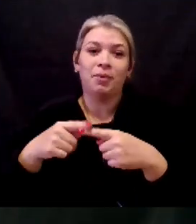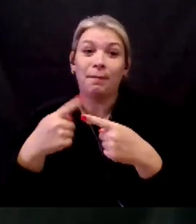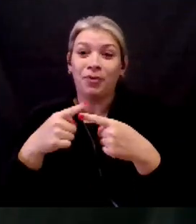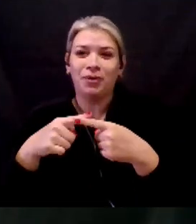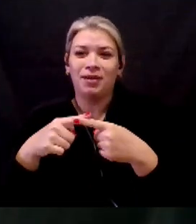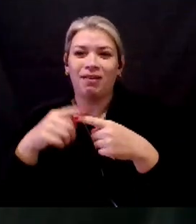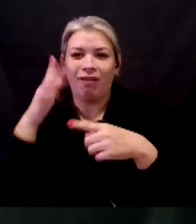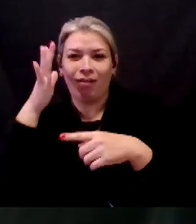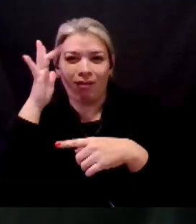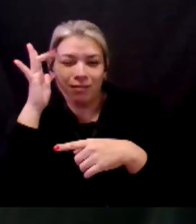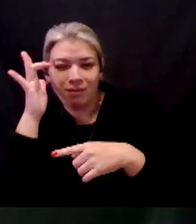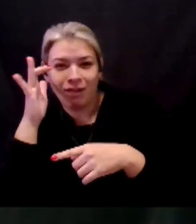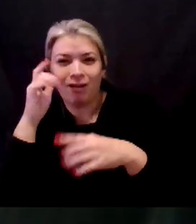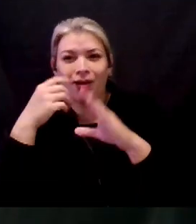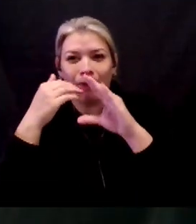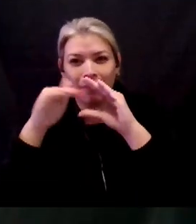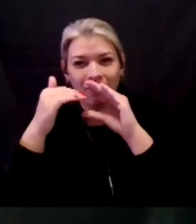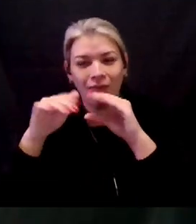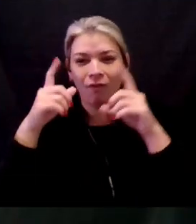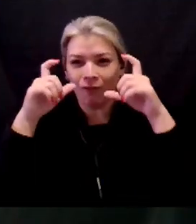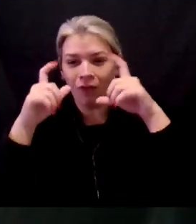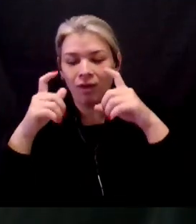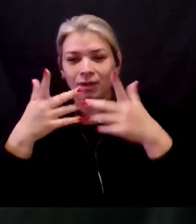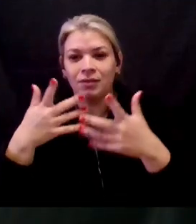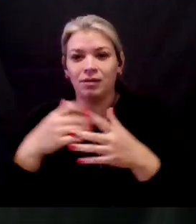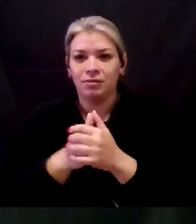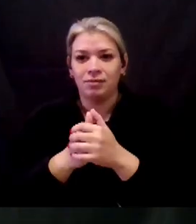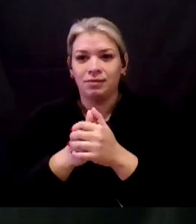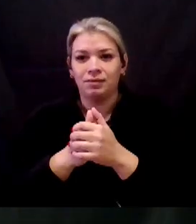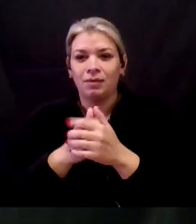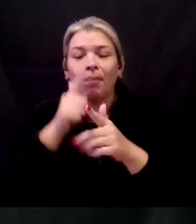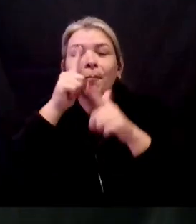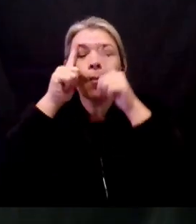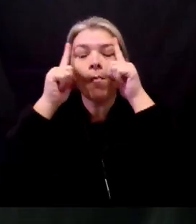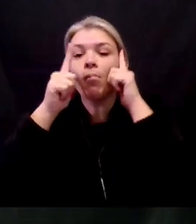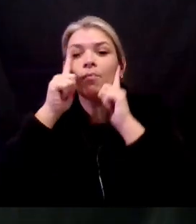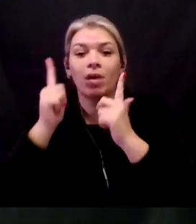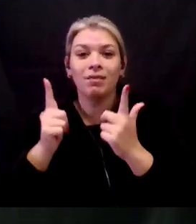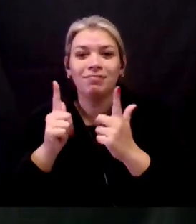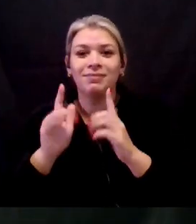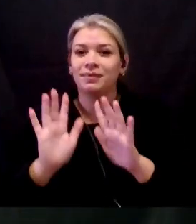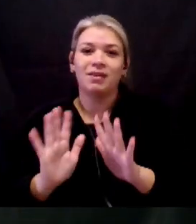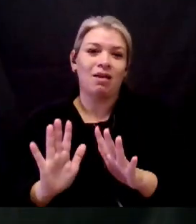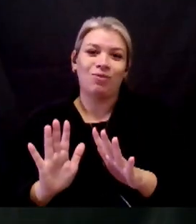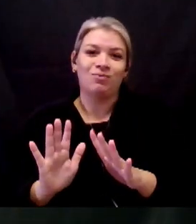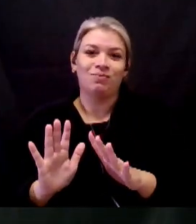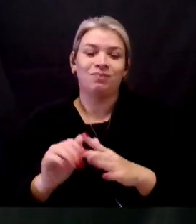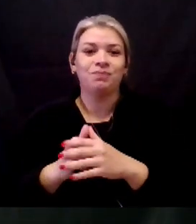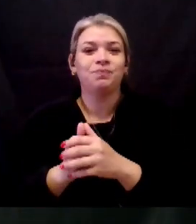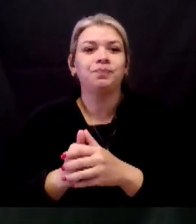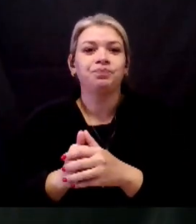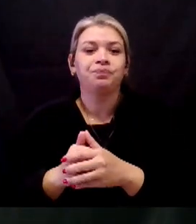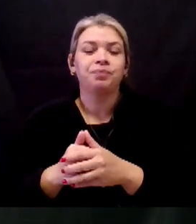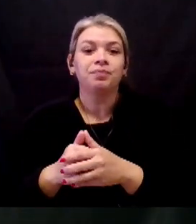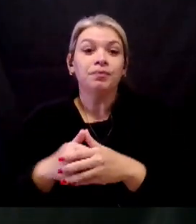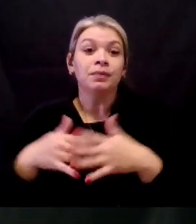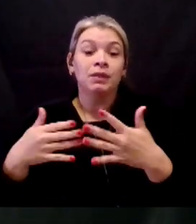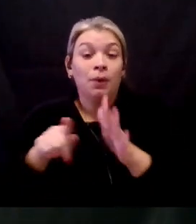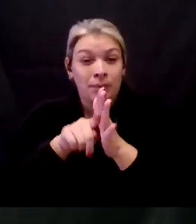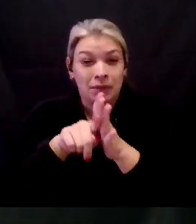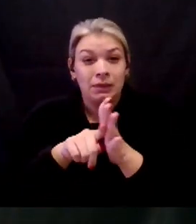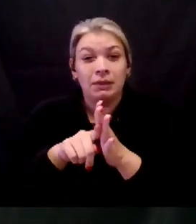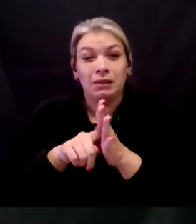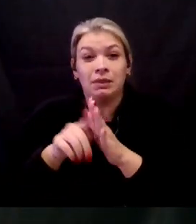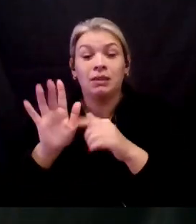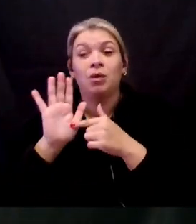olhos, né? Então, vídeos de milhões de visualizações têm mostrado crianças e pré-adolescentes usando